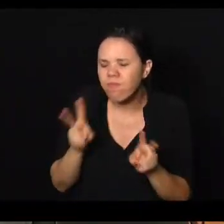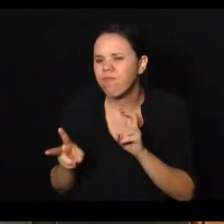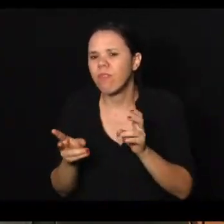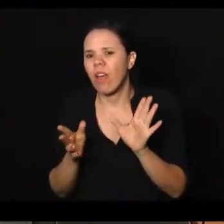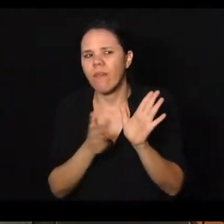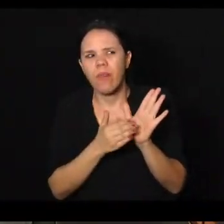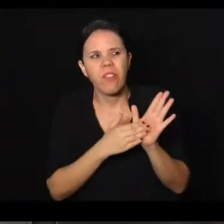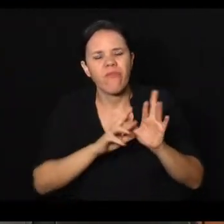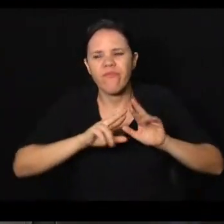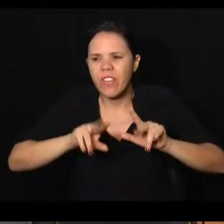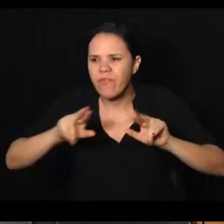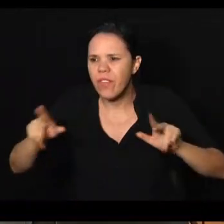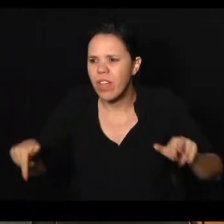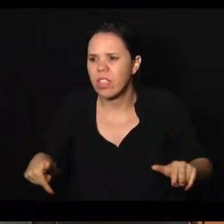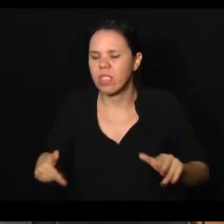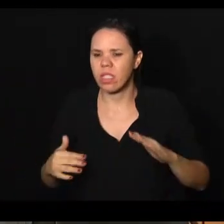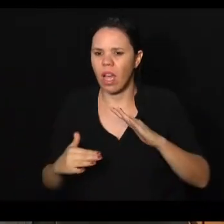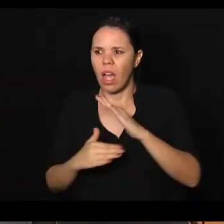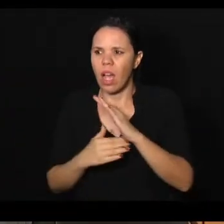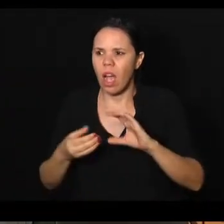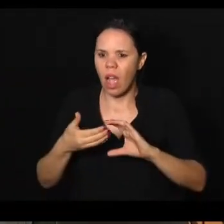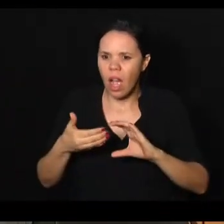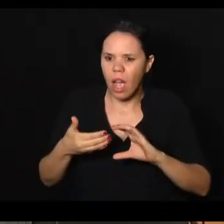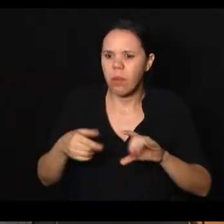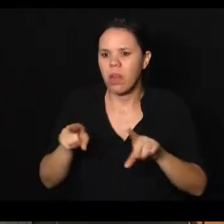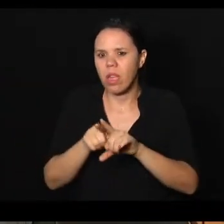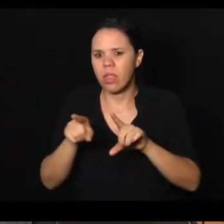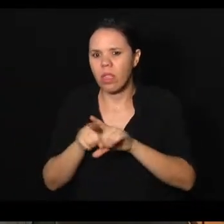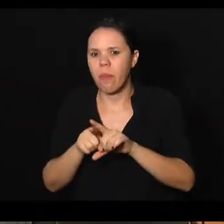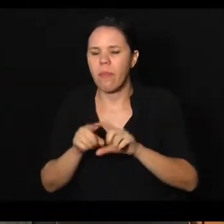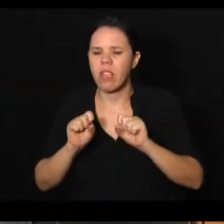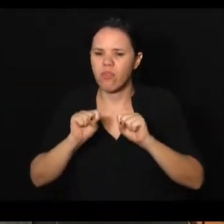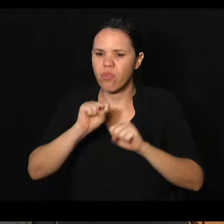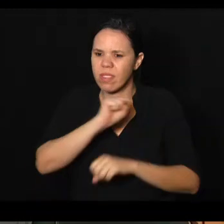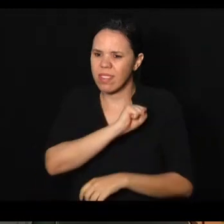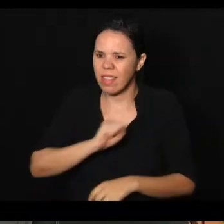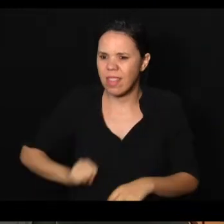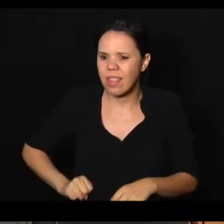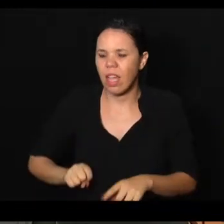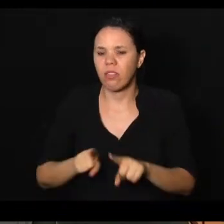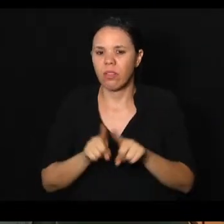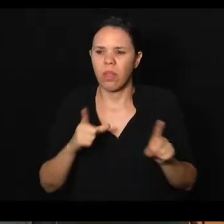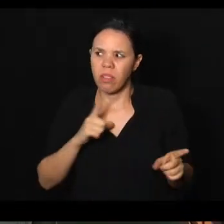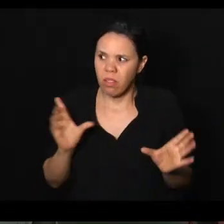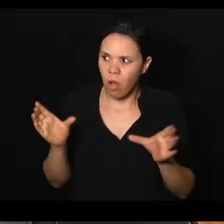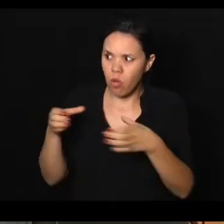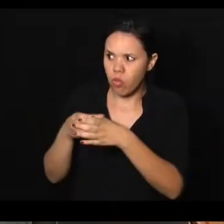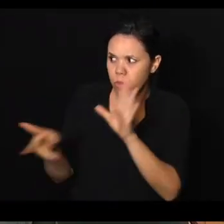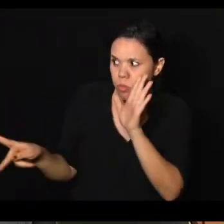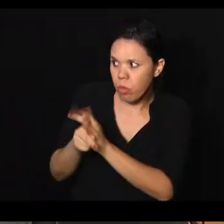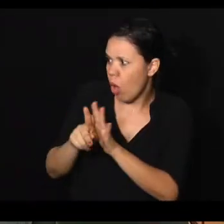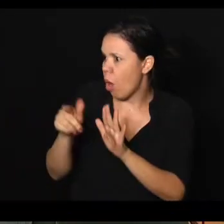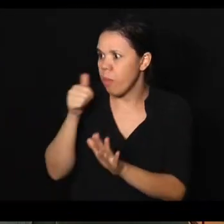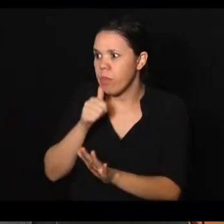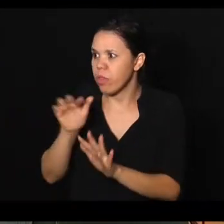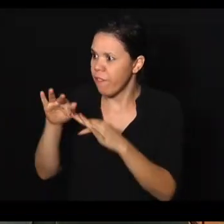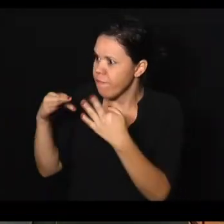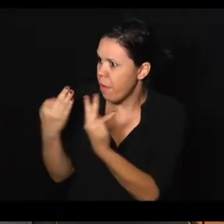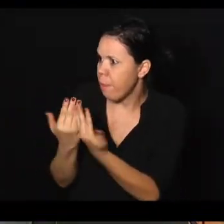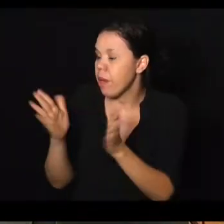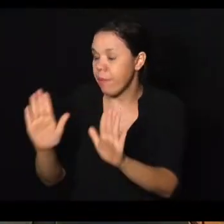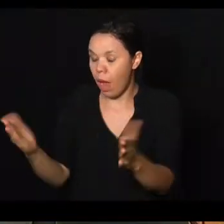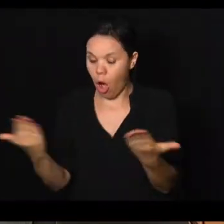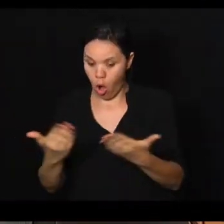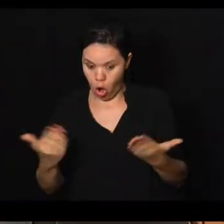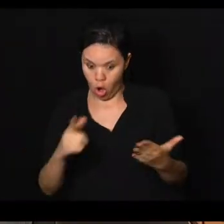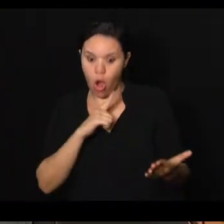e no Senado Federal para que o Brasil tivesse o Ministério da Família. Demorou, deputado, mas hoje nós temos